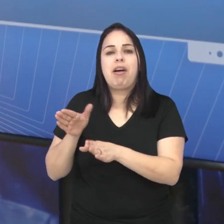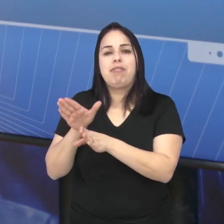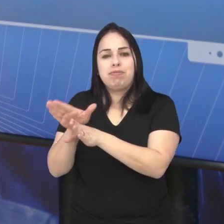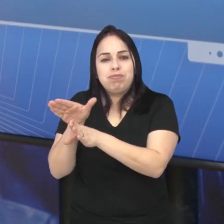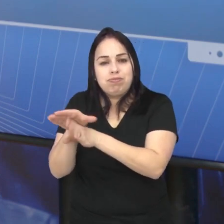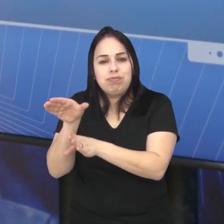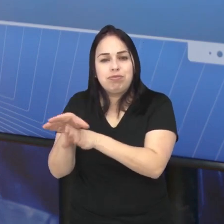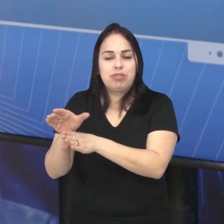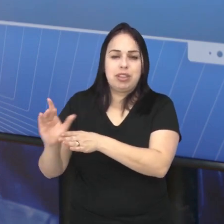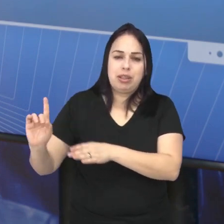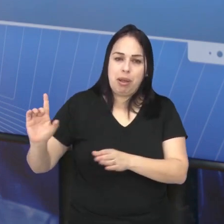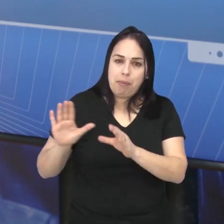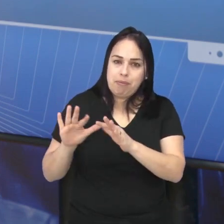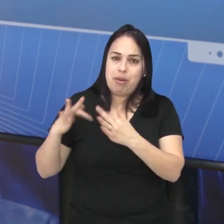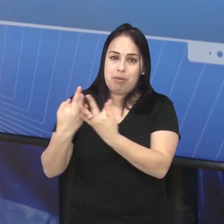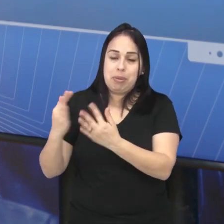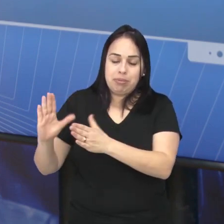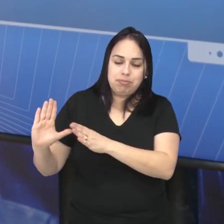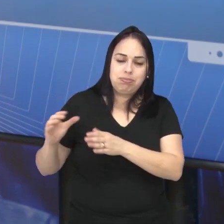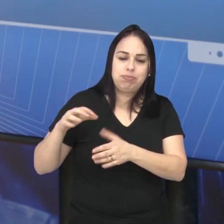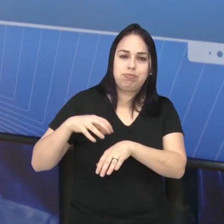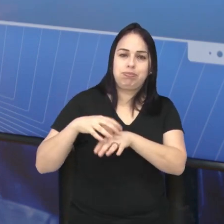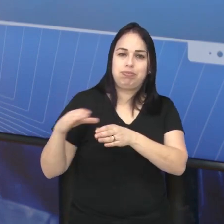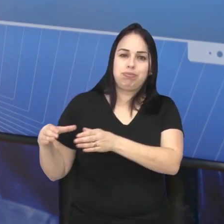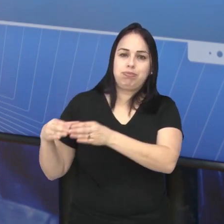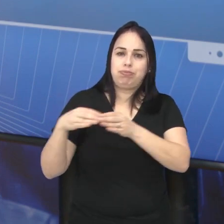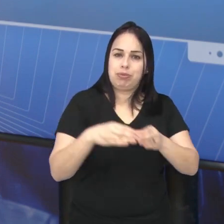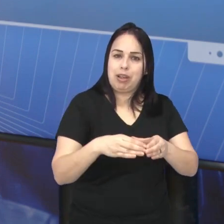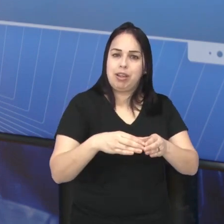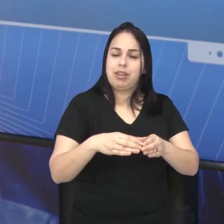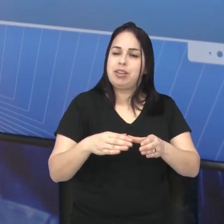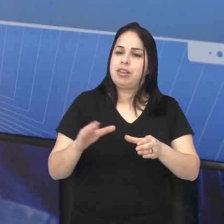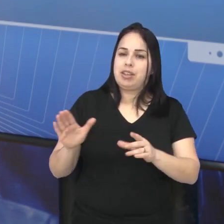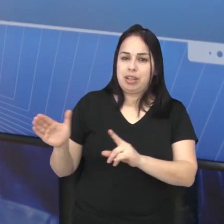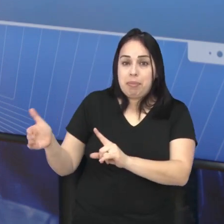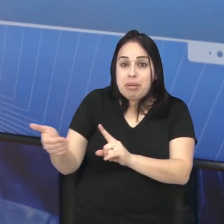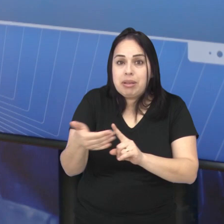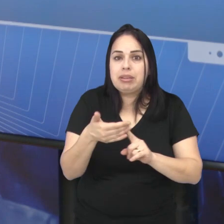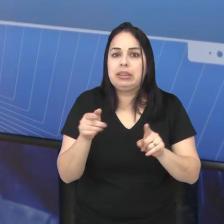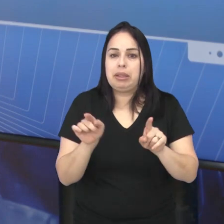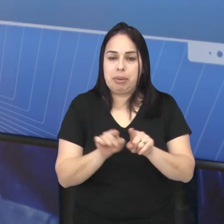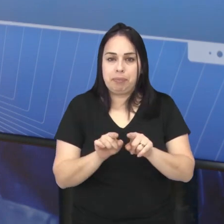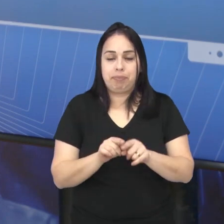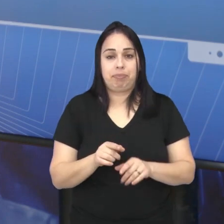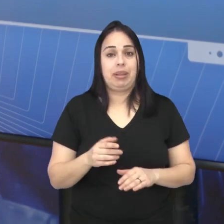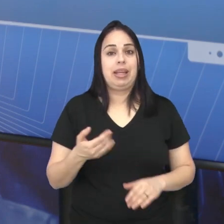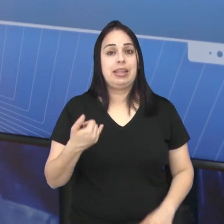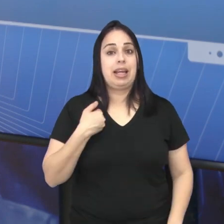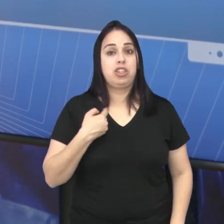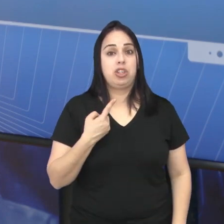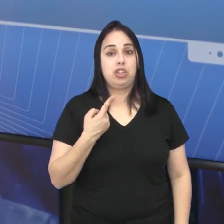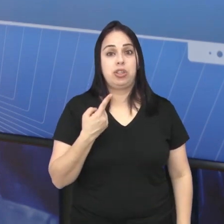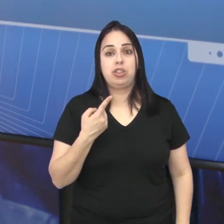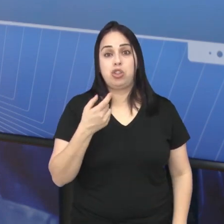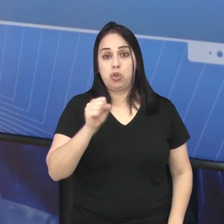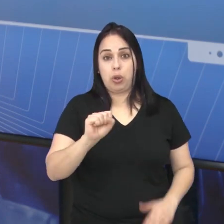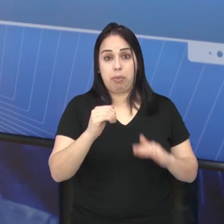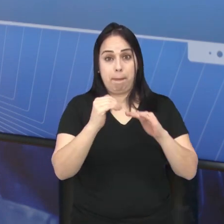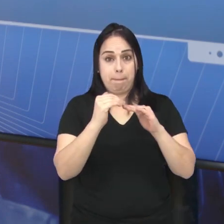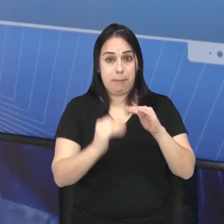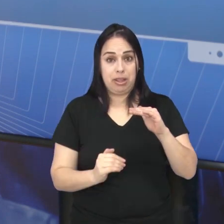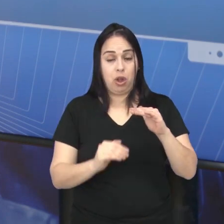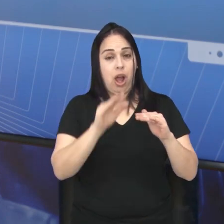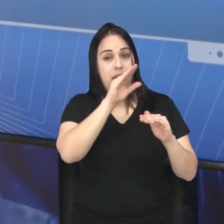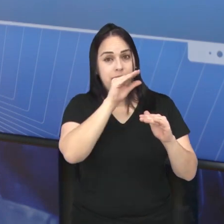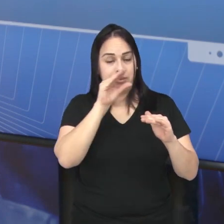tratar. Então, ela pode ir lá, ela é recebida e ela também tem esse acolhimento, né? Para os menores